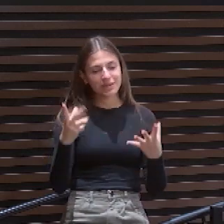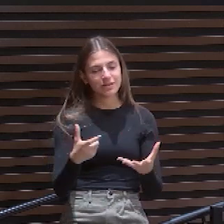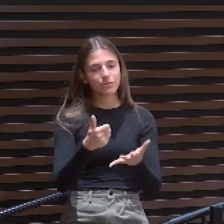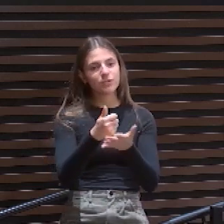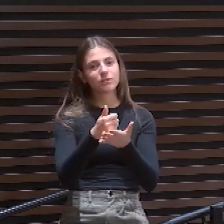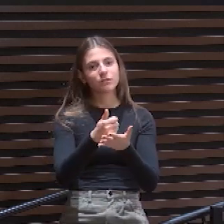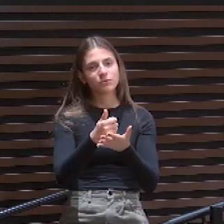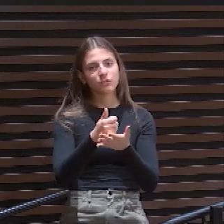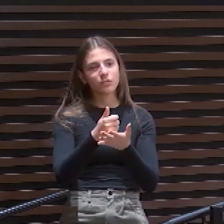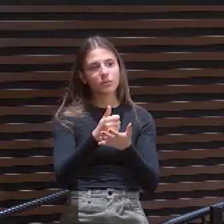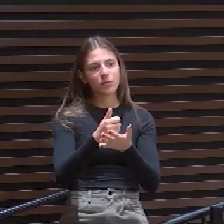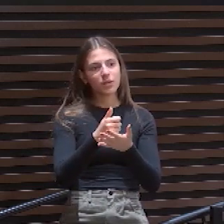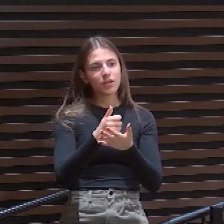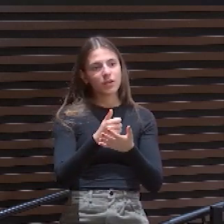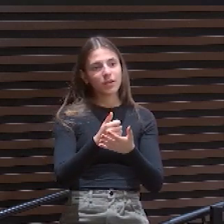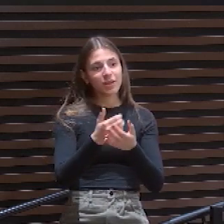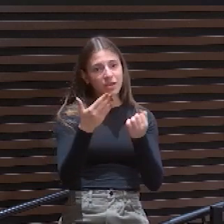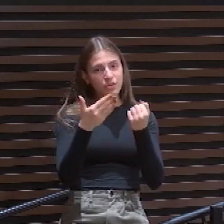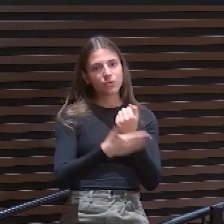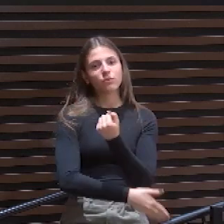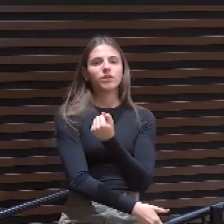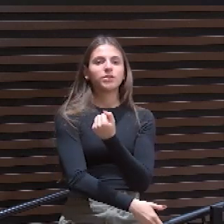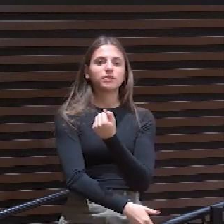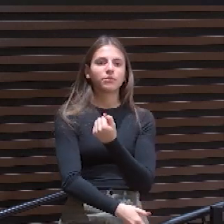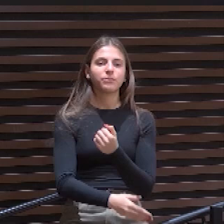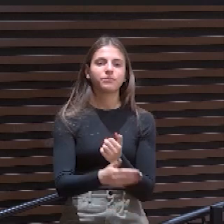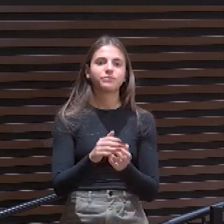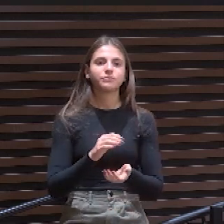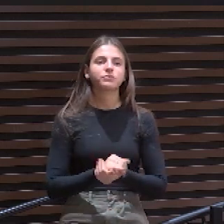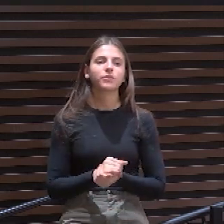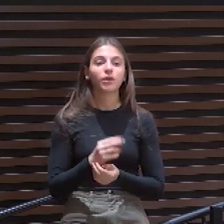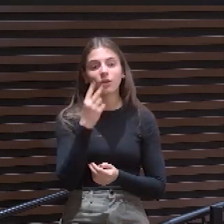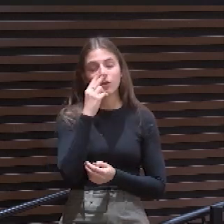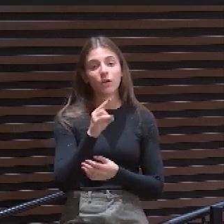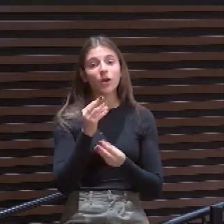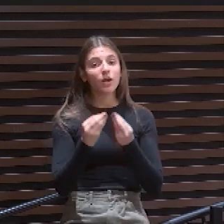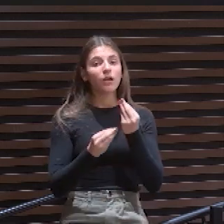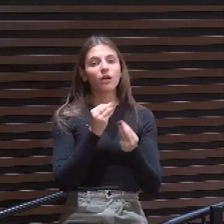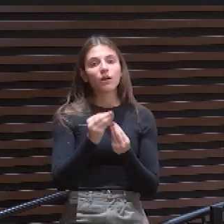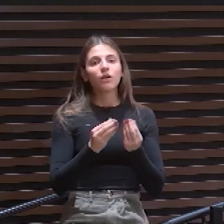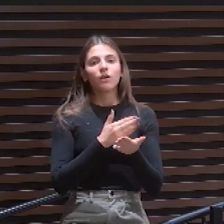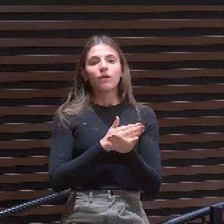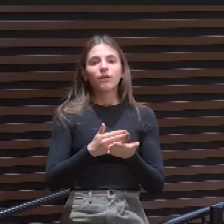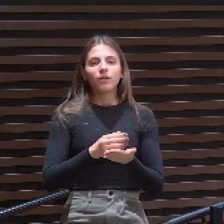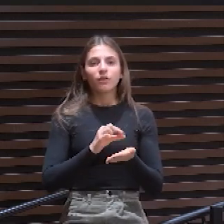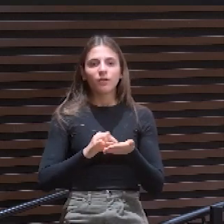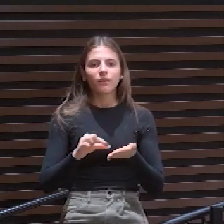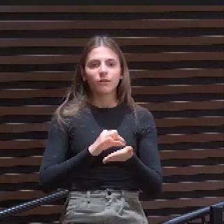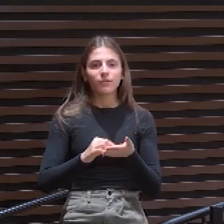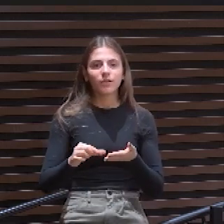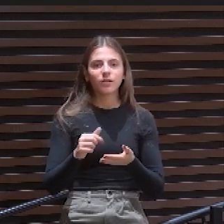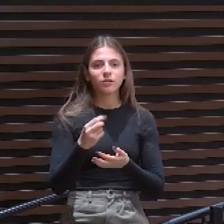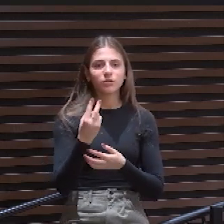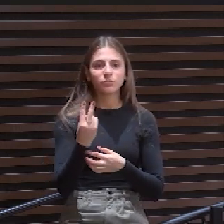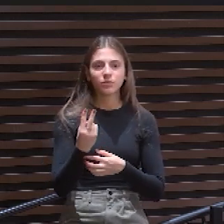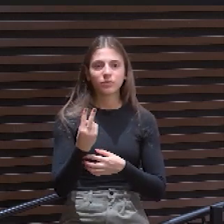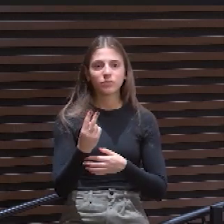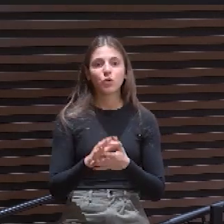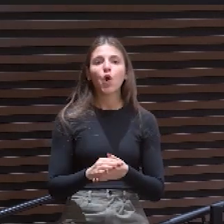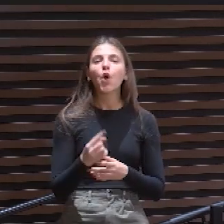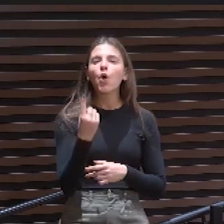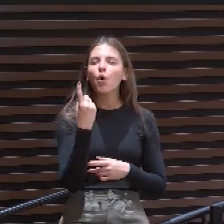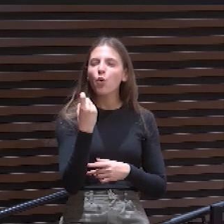salvação e condenação. Amados, olha como começa o verso 12. Um